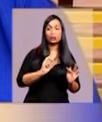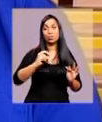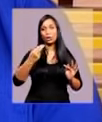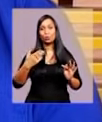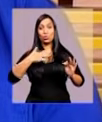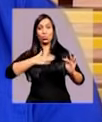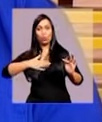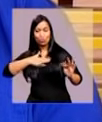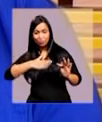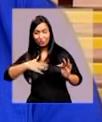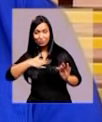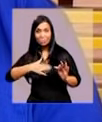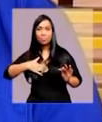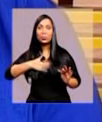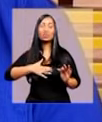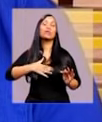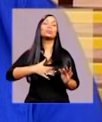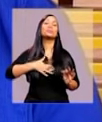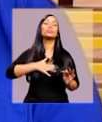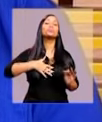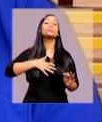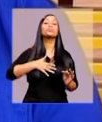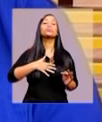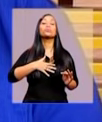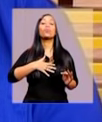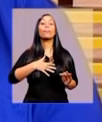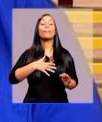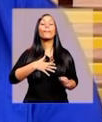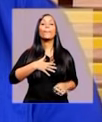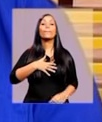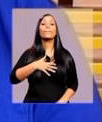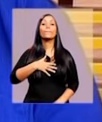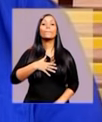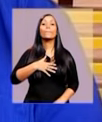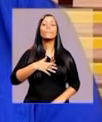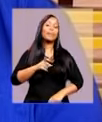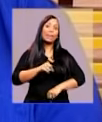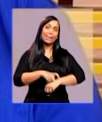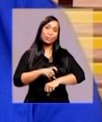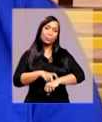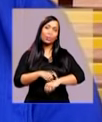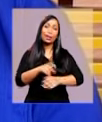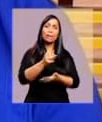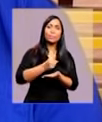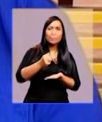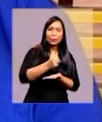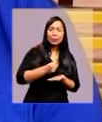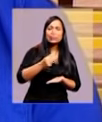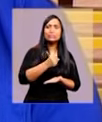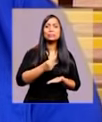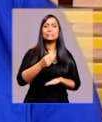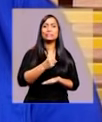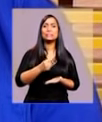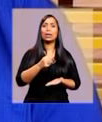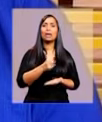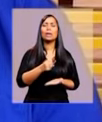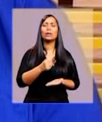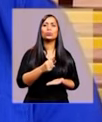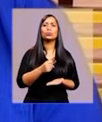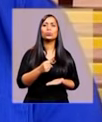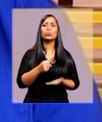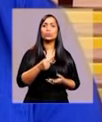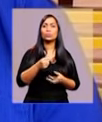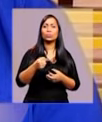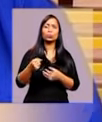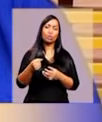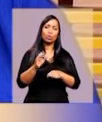felicidade ou contentamento, no sentido de felicidade hedônica, né? Um contentamento temporário baseado